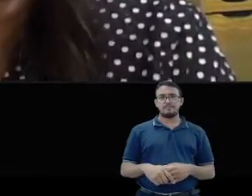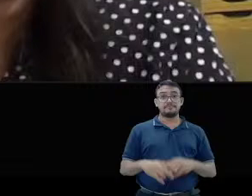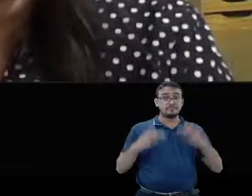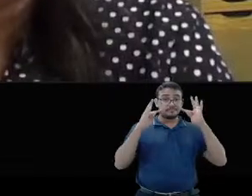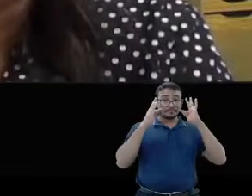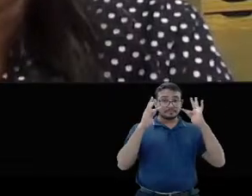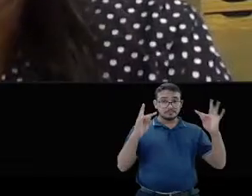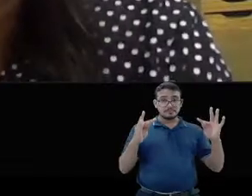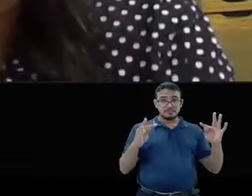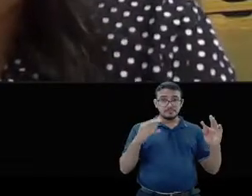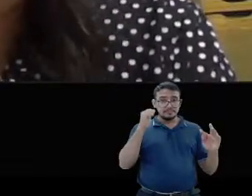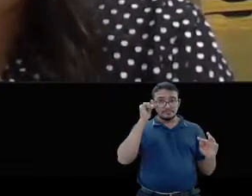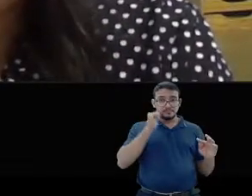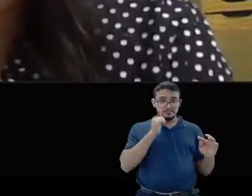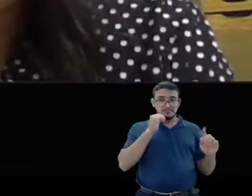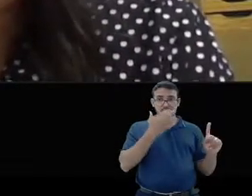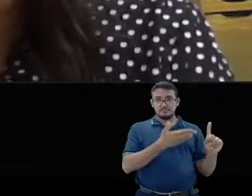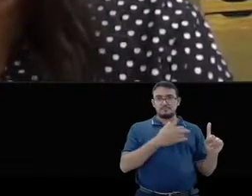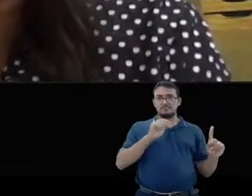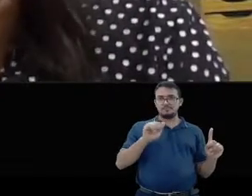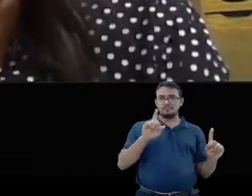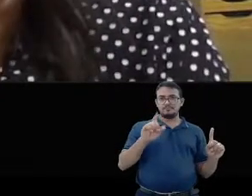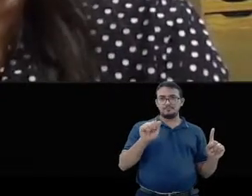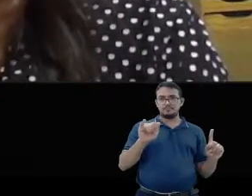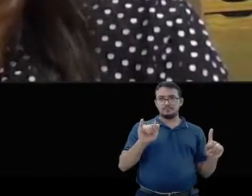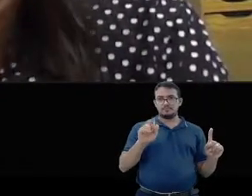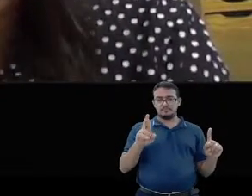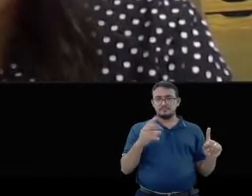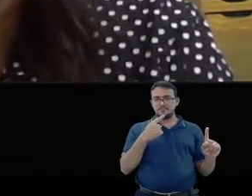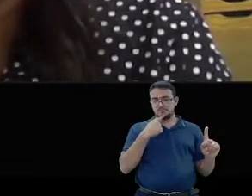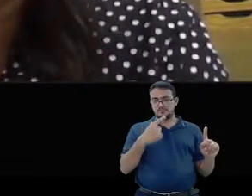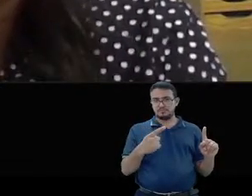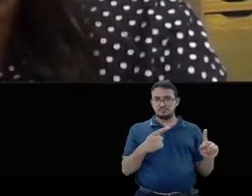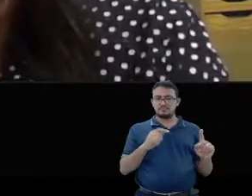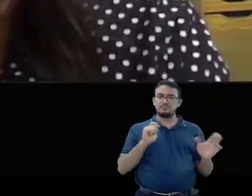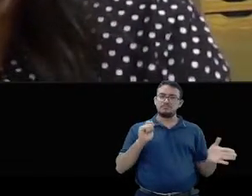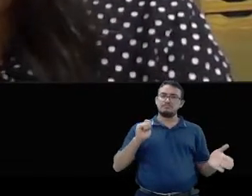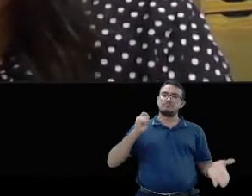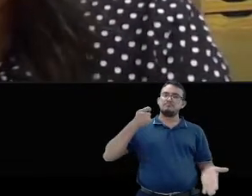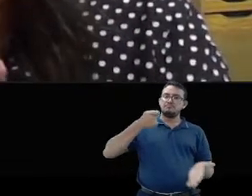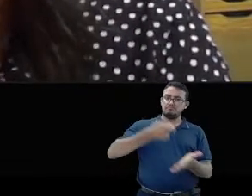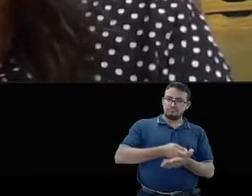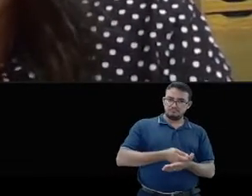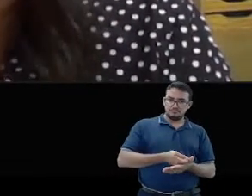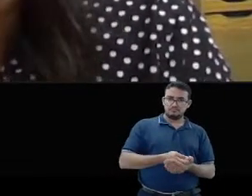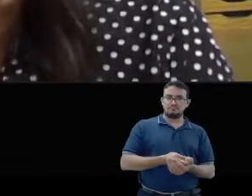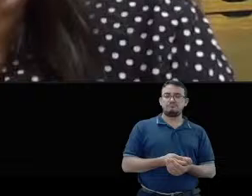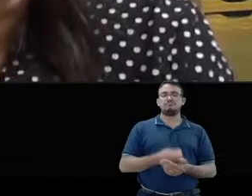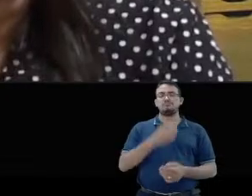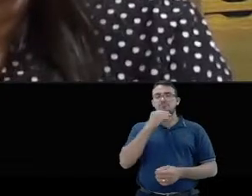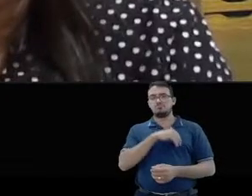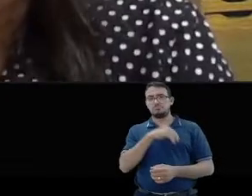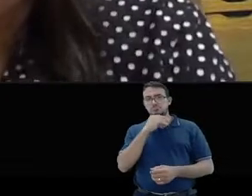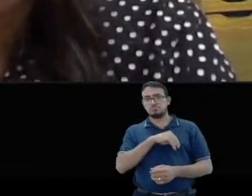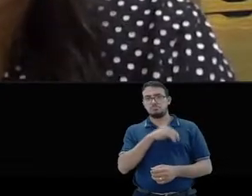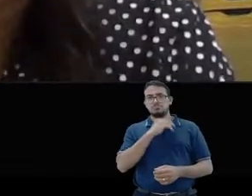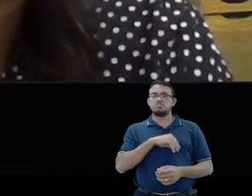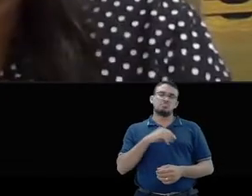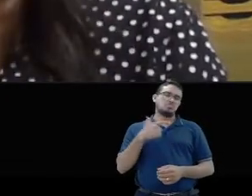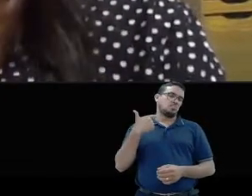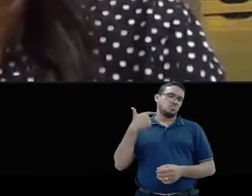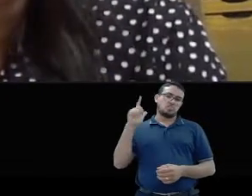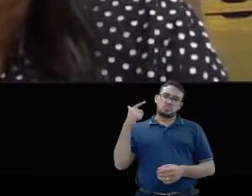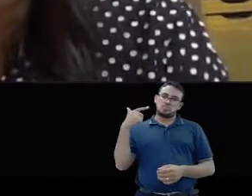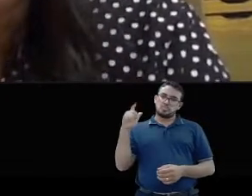testemunha, senhora Adair, teria confirmado pagamento de salário ou de qualquer outro tipo de